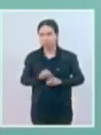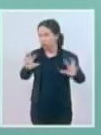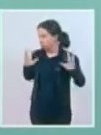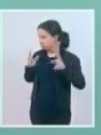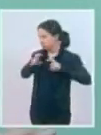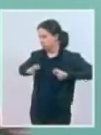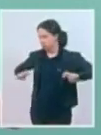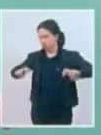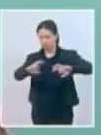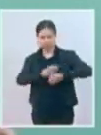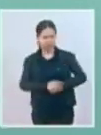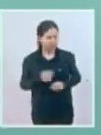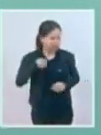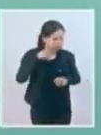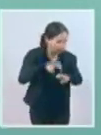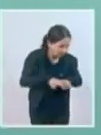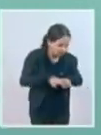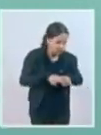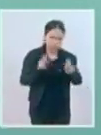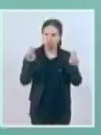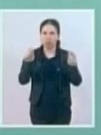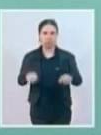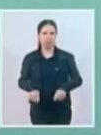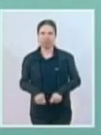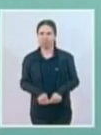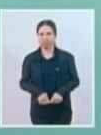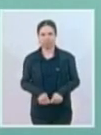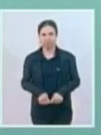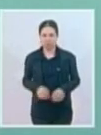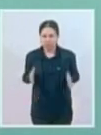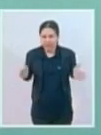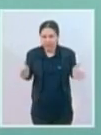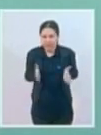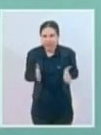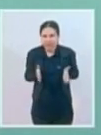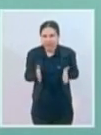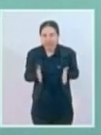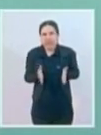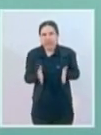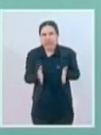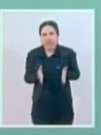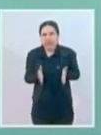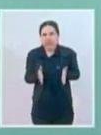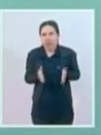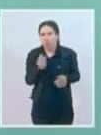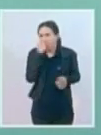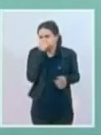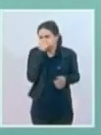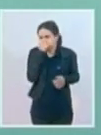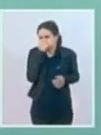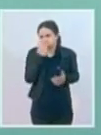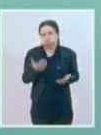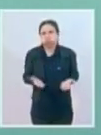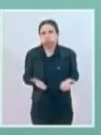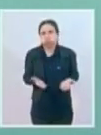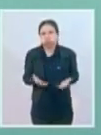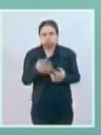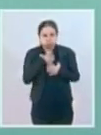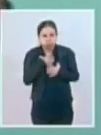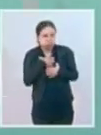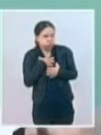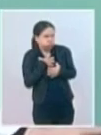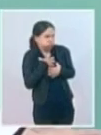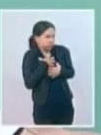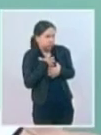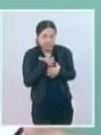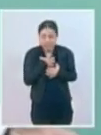ela vai sentar, ela não consegue se sentar aqui. Não tem espaço, não, né, Não tem verdadeiro? Espaço, ela se sente, de uma forma ou de outra,